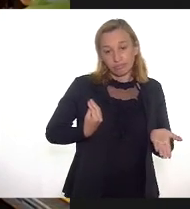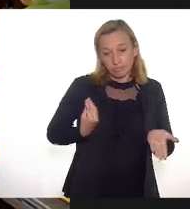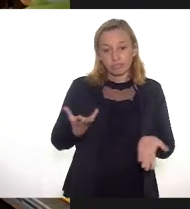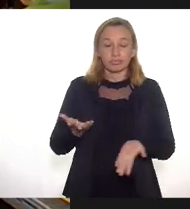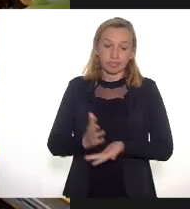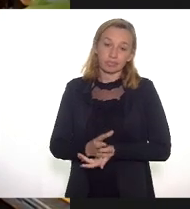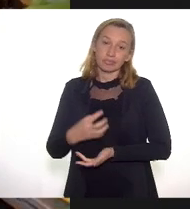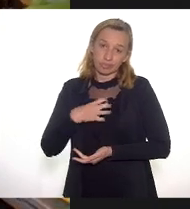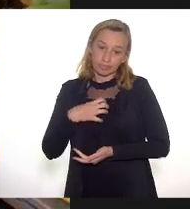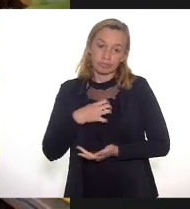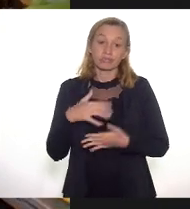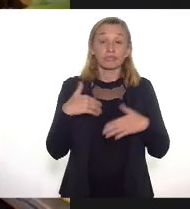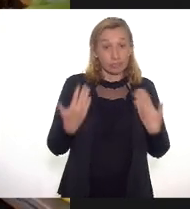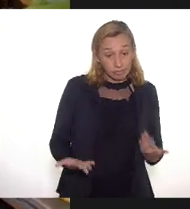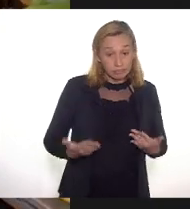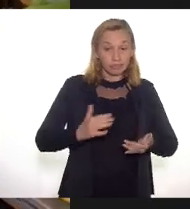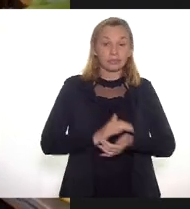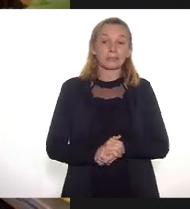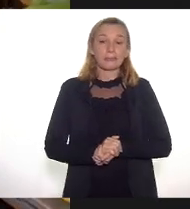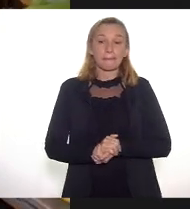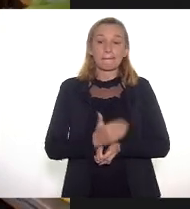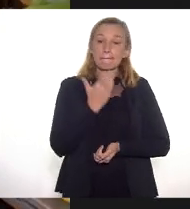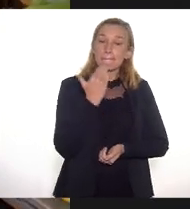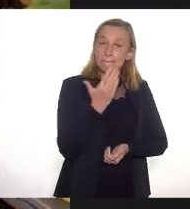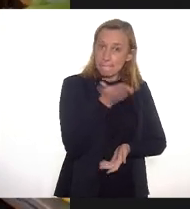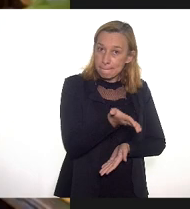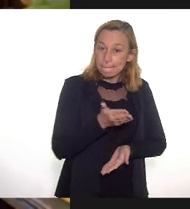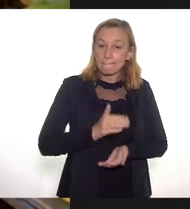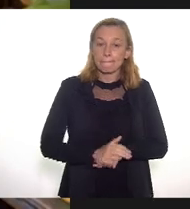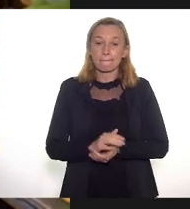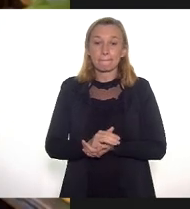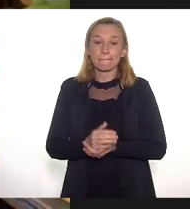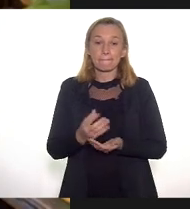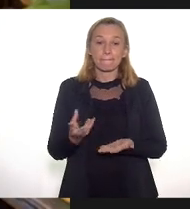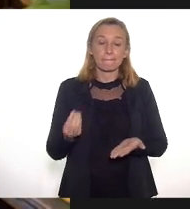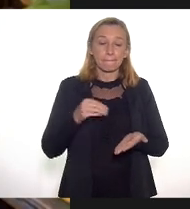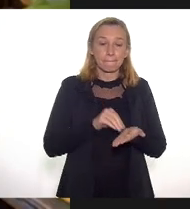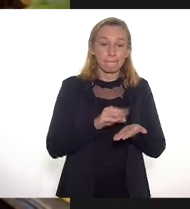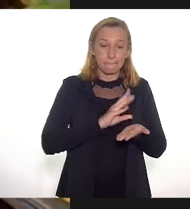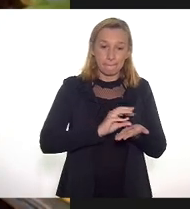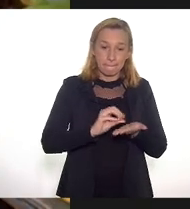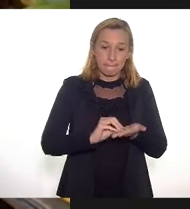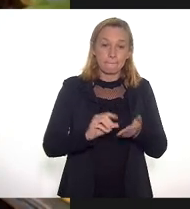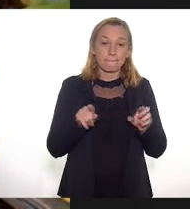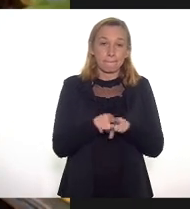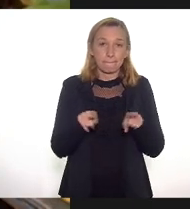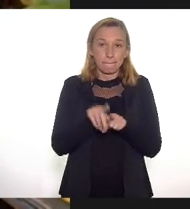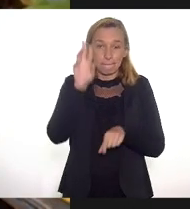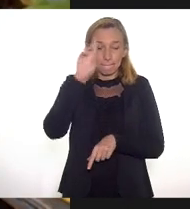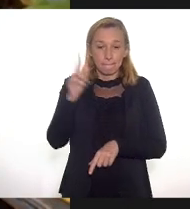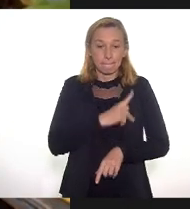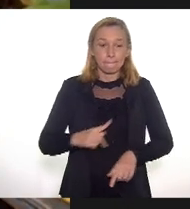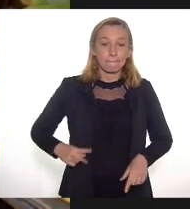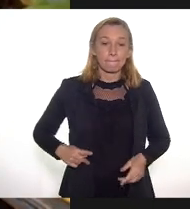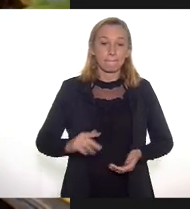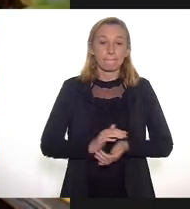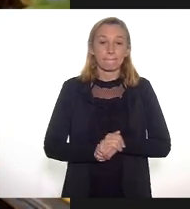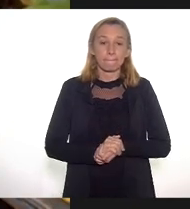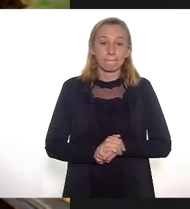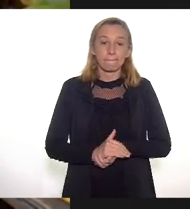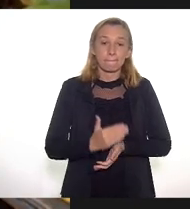nesse sentido. Então, solicitar aí a inclusão de pauta. Para além disso, senhor presidente,